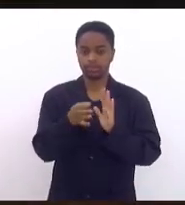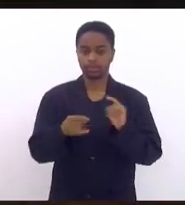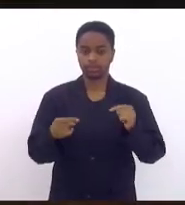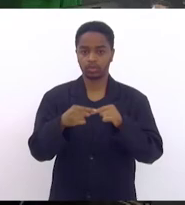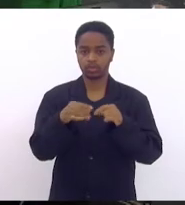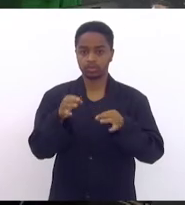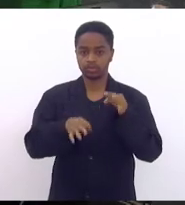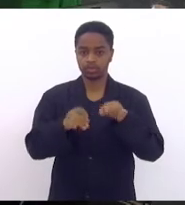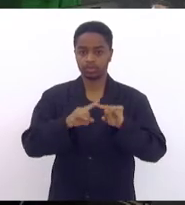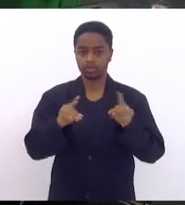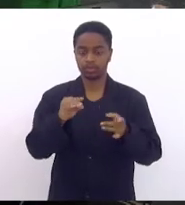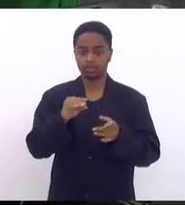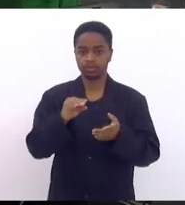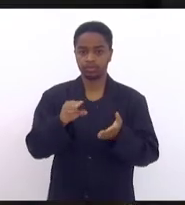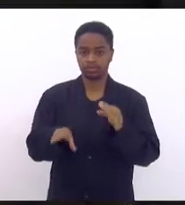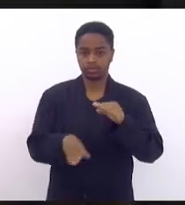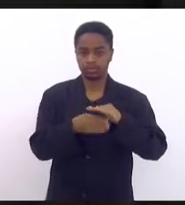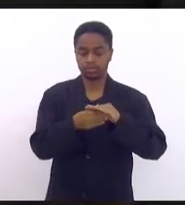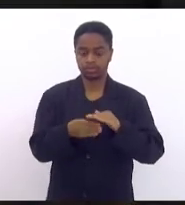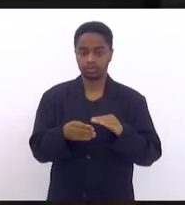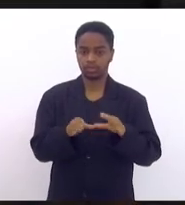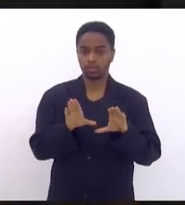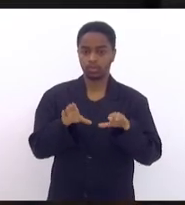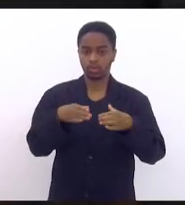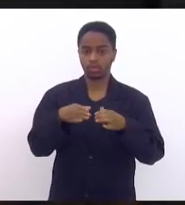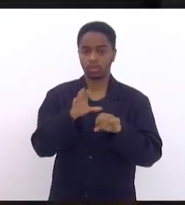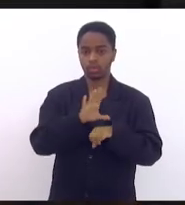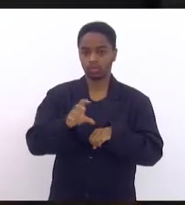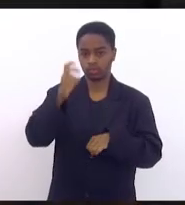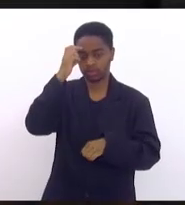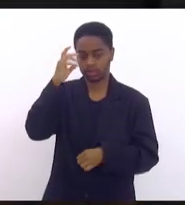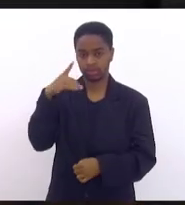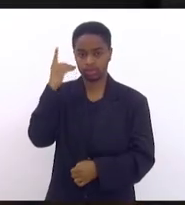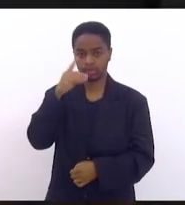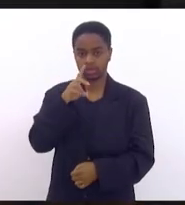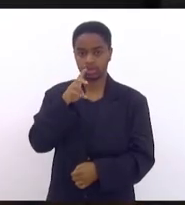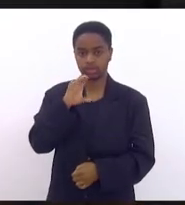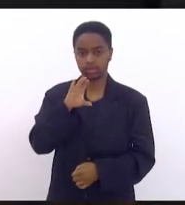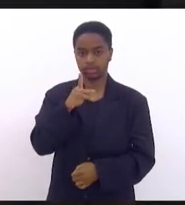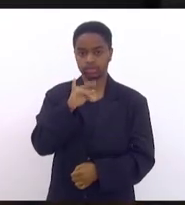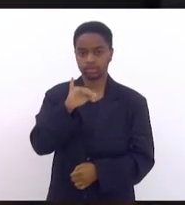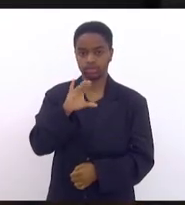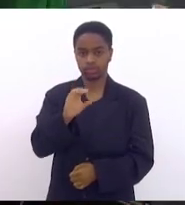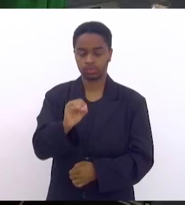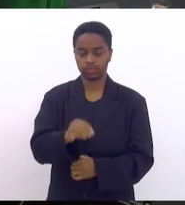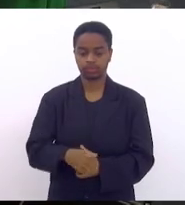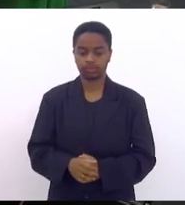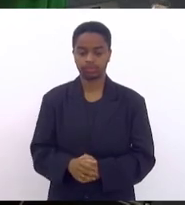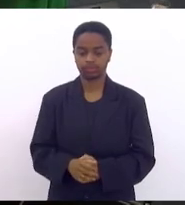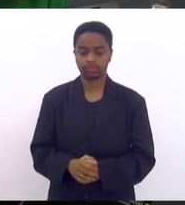emenda. Obrigado. Pela Comissão de Cultura, deputado Chico Machado.